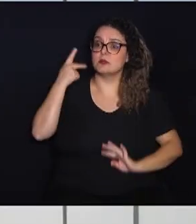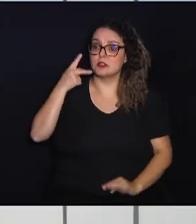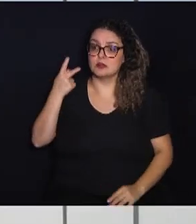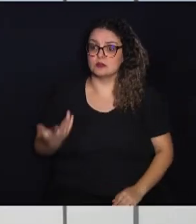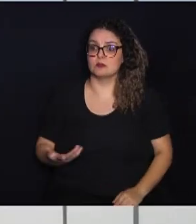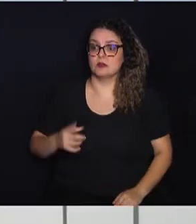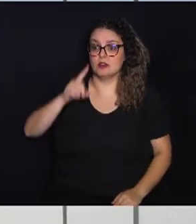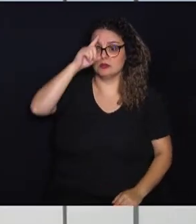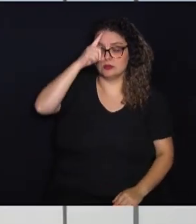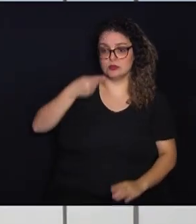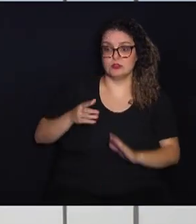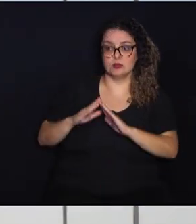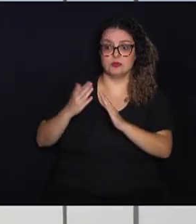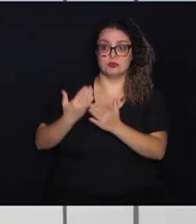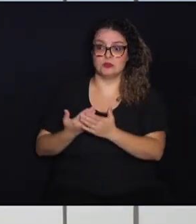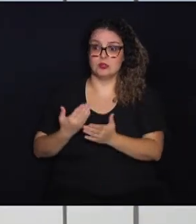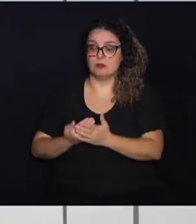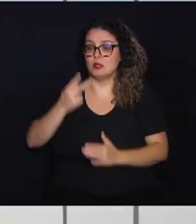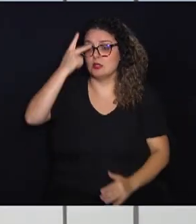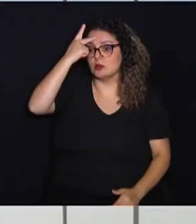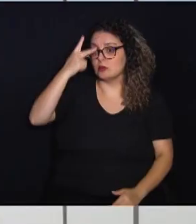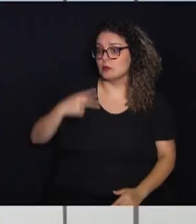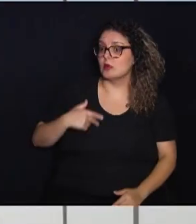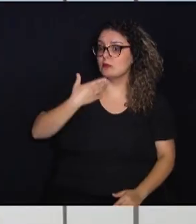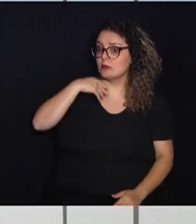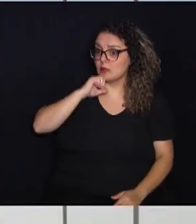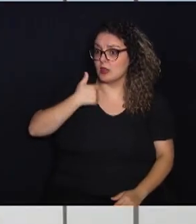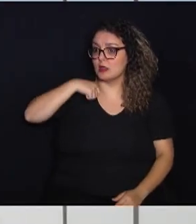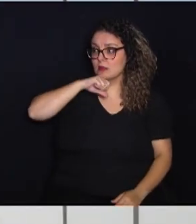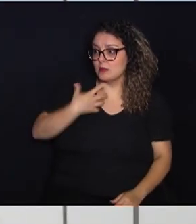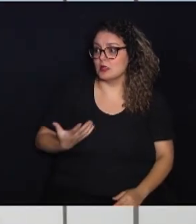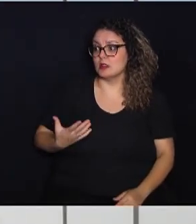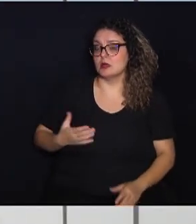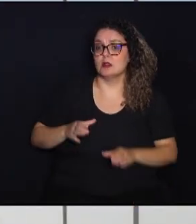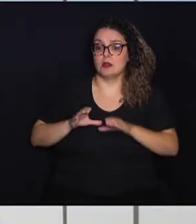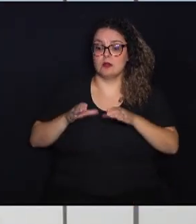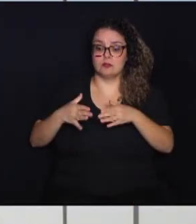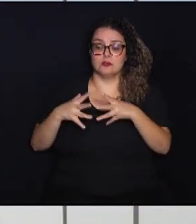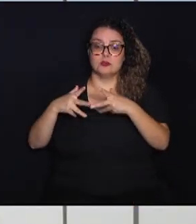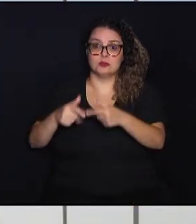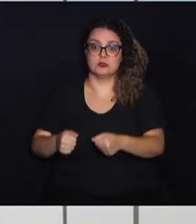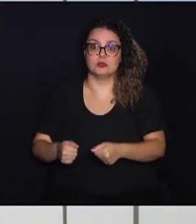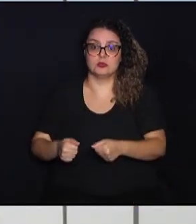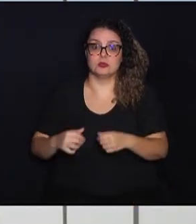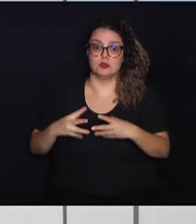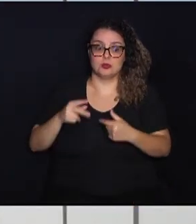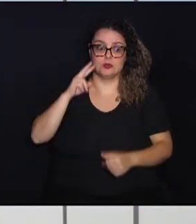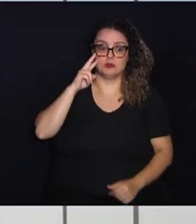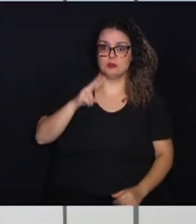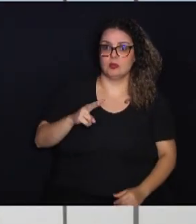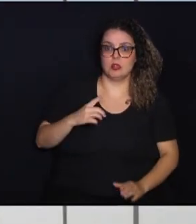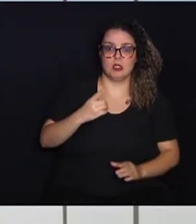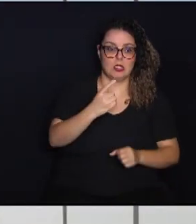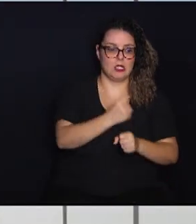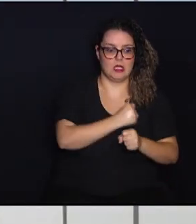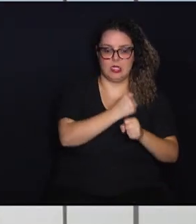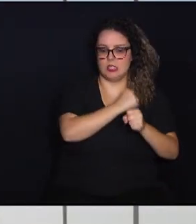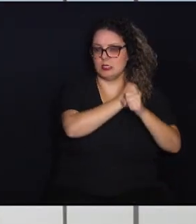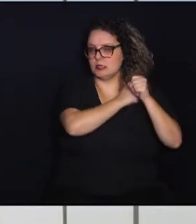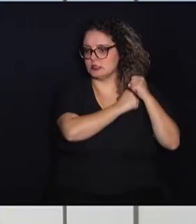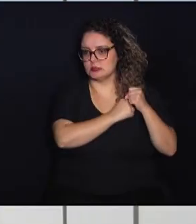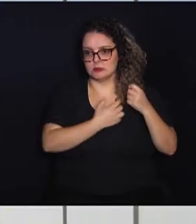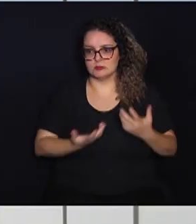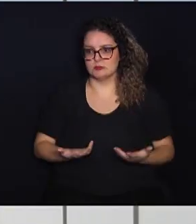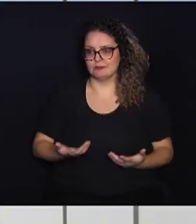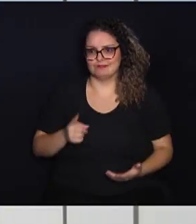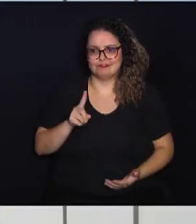donos de escola, pelos próprios pais, pela comunidade no geral. O que foi visto há décadas atrás, obviamente, não